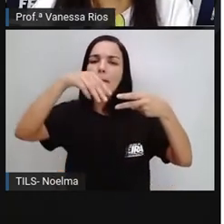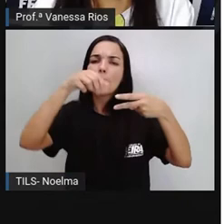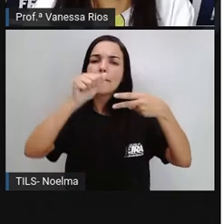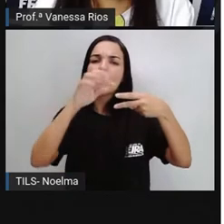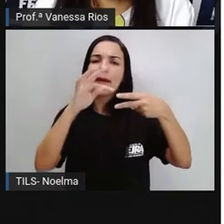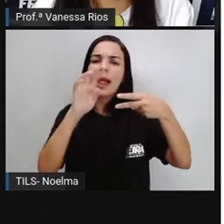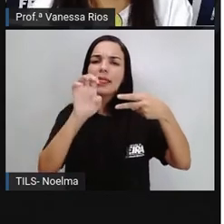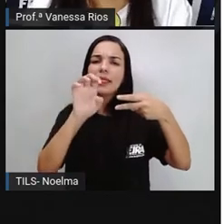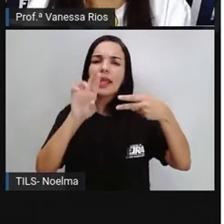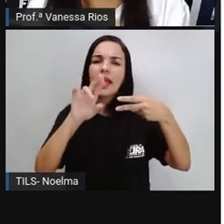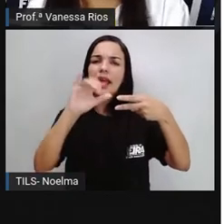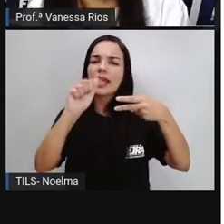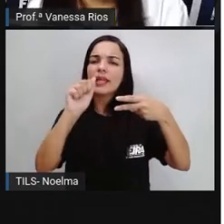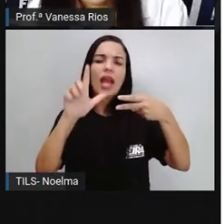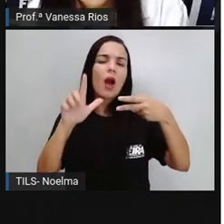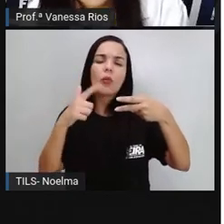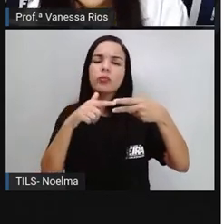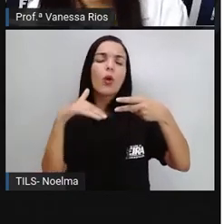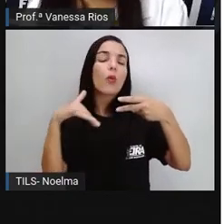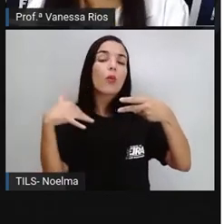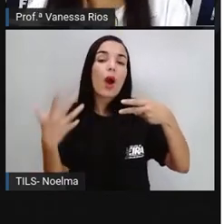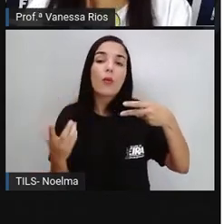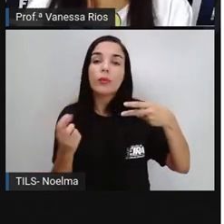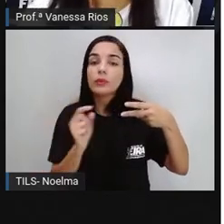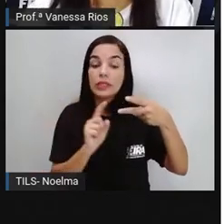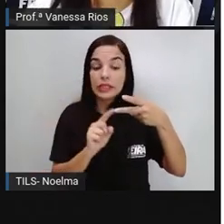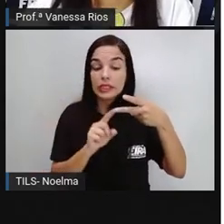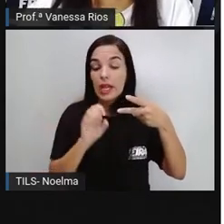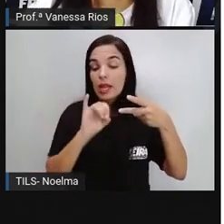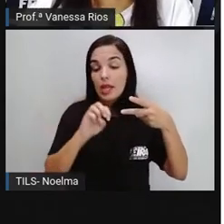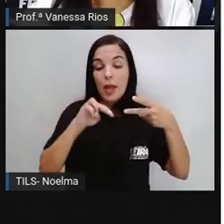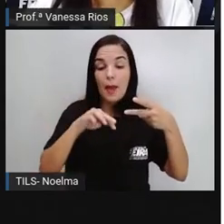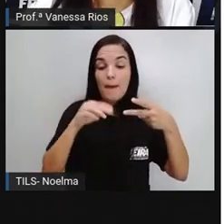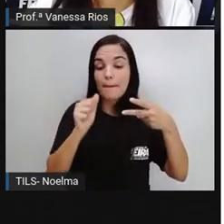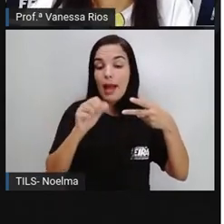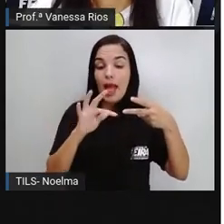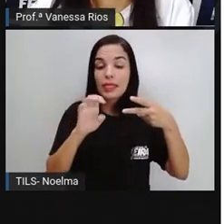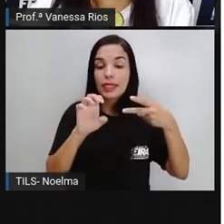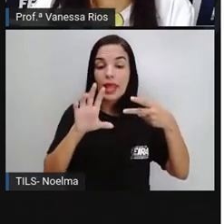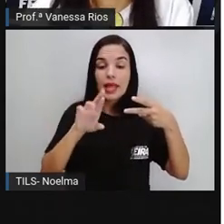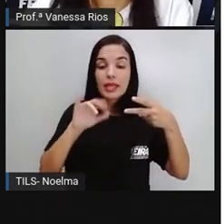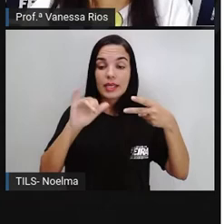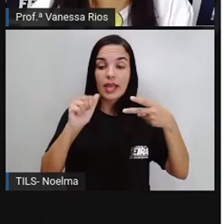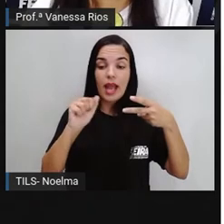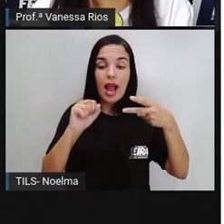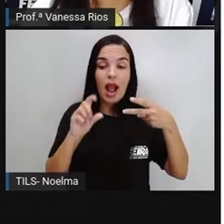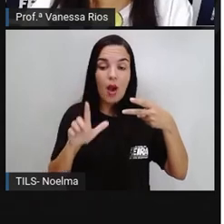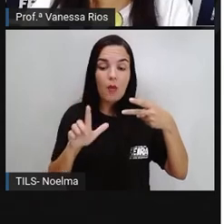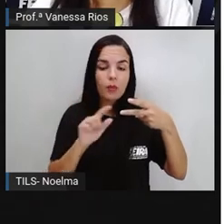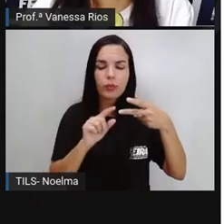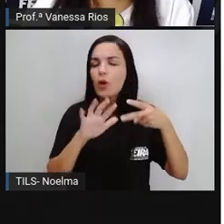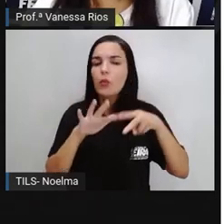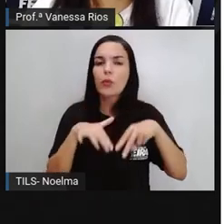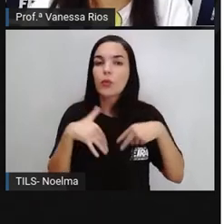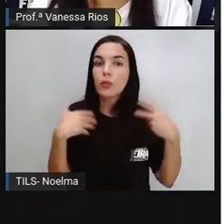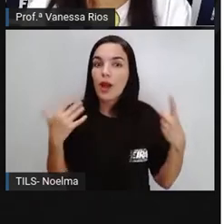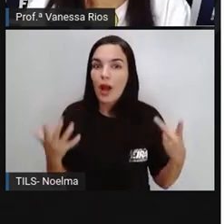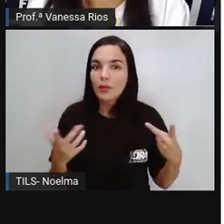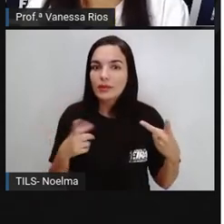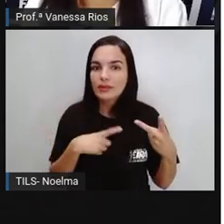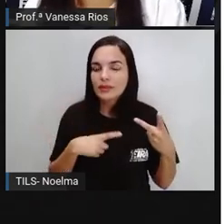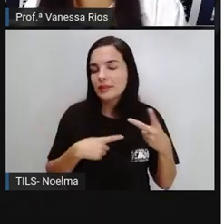patrimônios culturais materiais? E quais são os bens que são considerados patrimônios